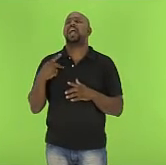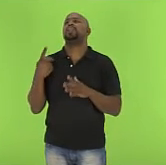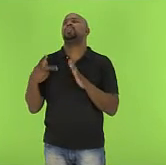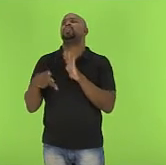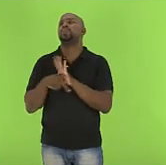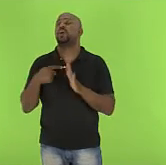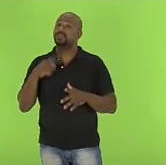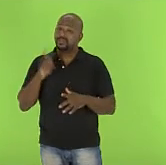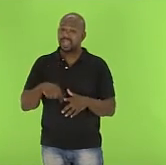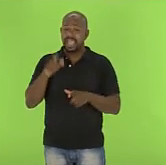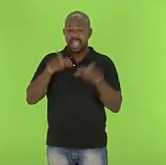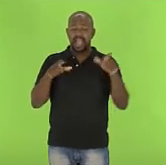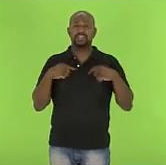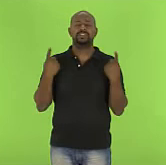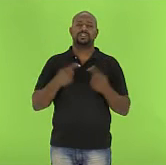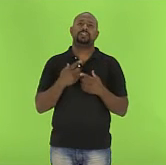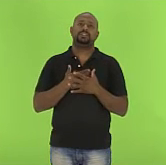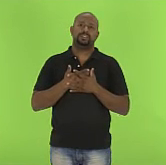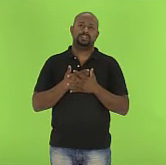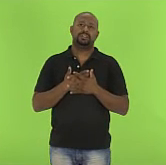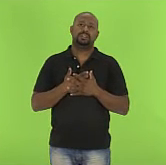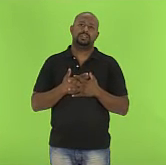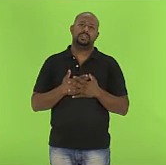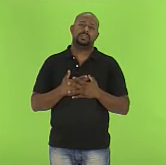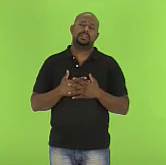não é nosso, na verdade. Isso é a gente.